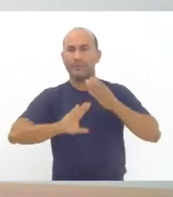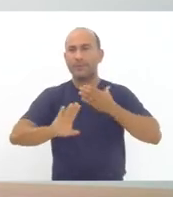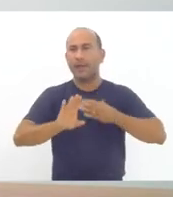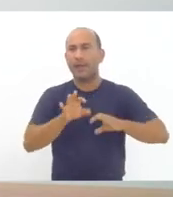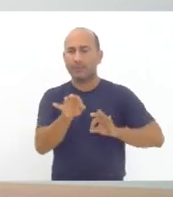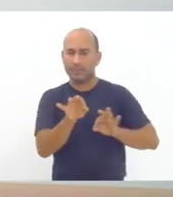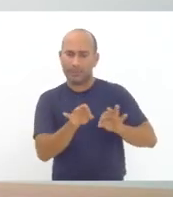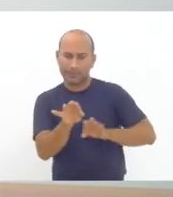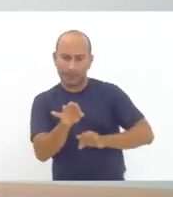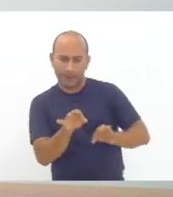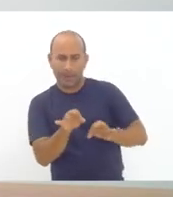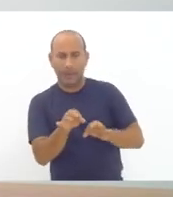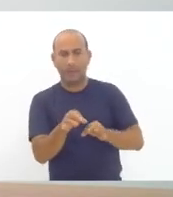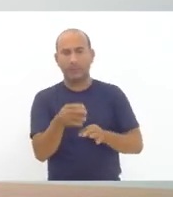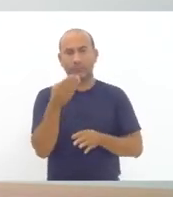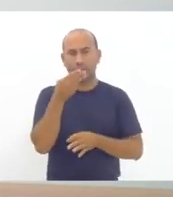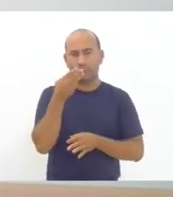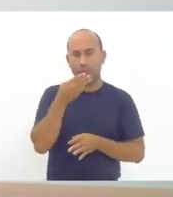tradicionais